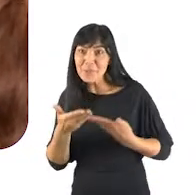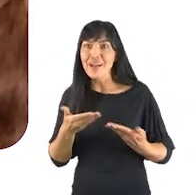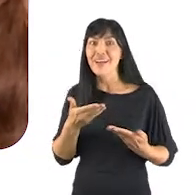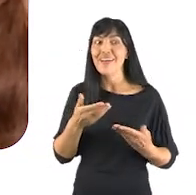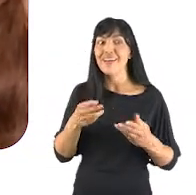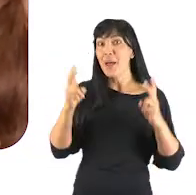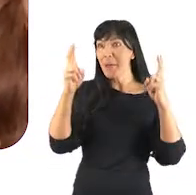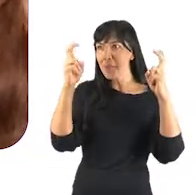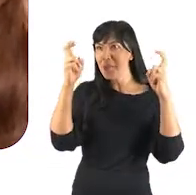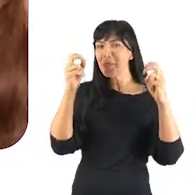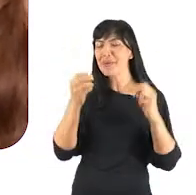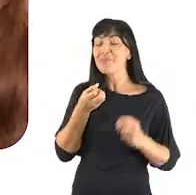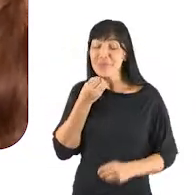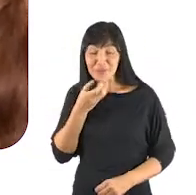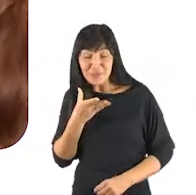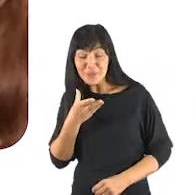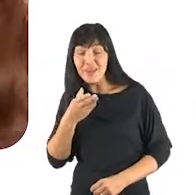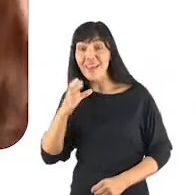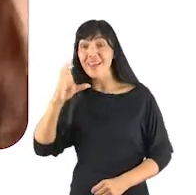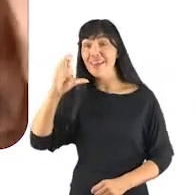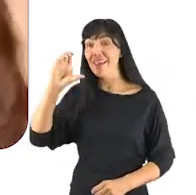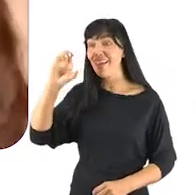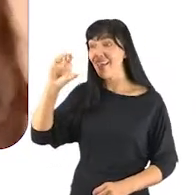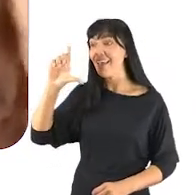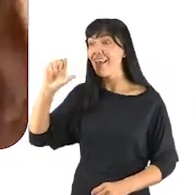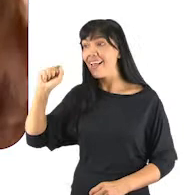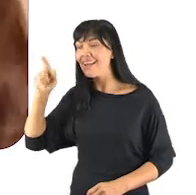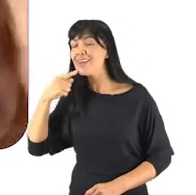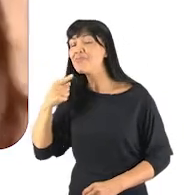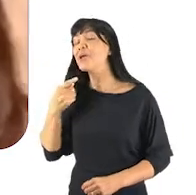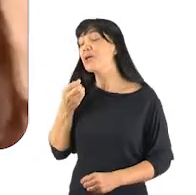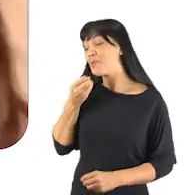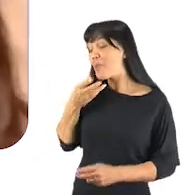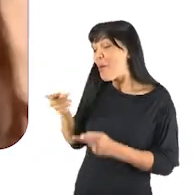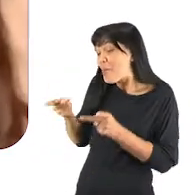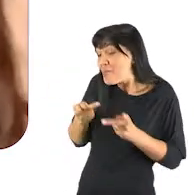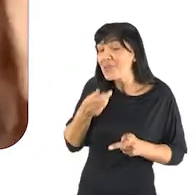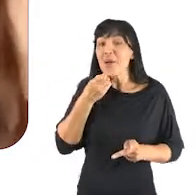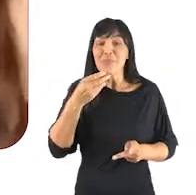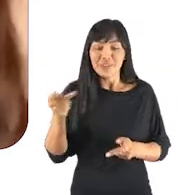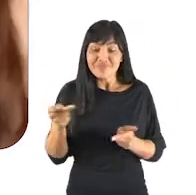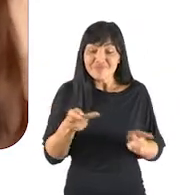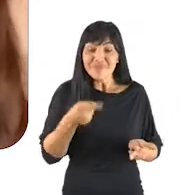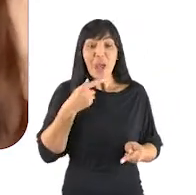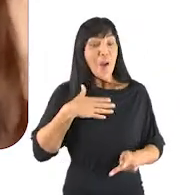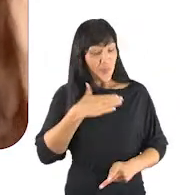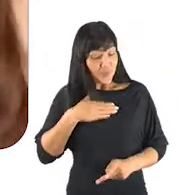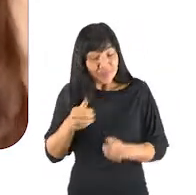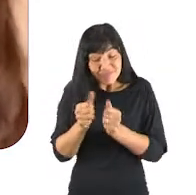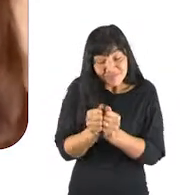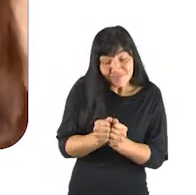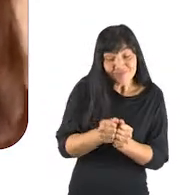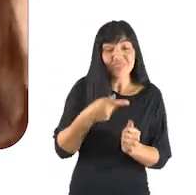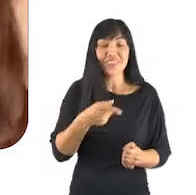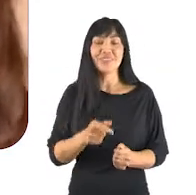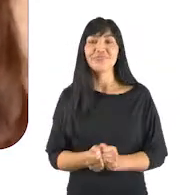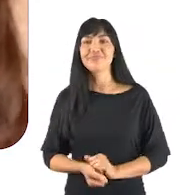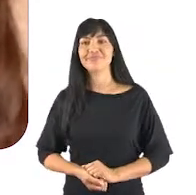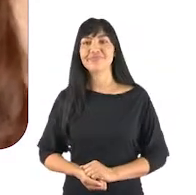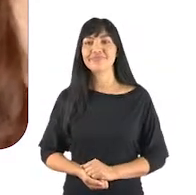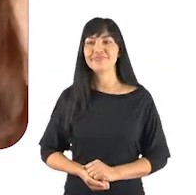esse tema. Tudo bem, Elaine? Tudo bem, Raquel? Muito obrigada pelo convite. É um prazer estar aqui com